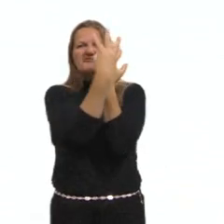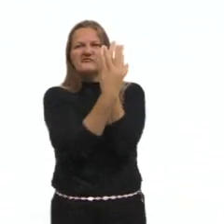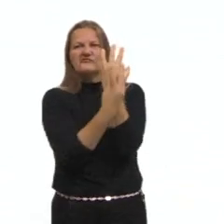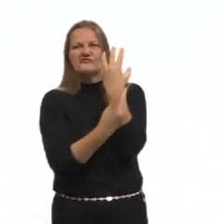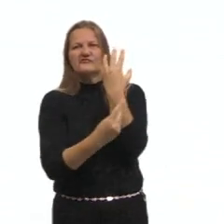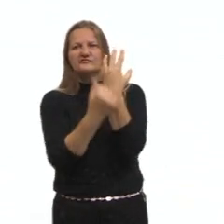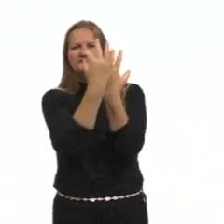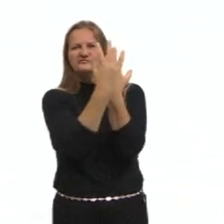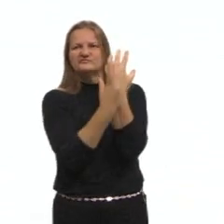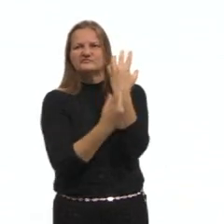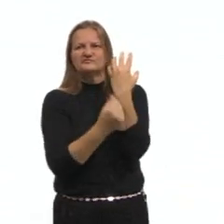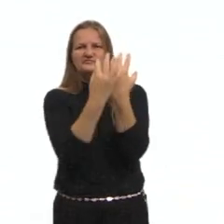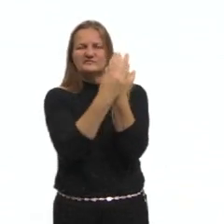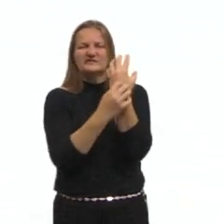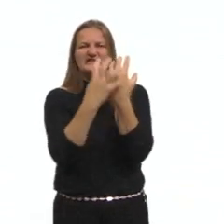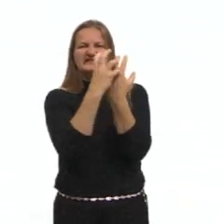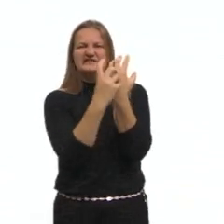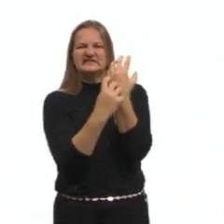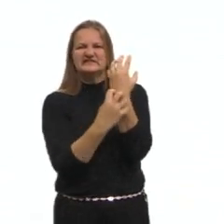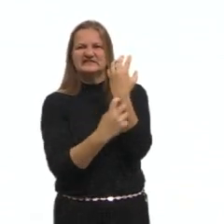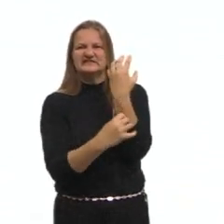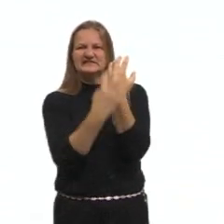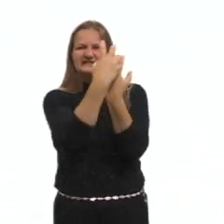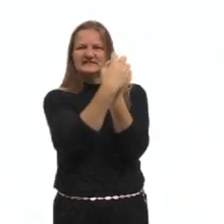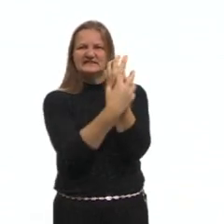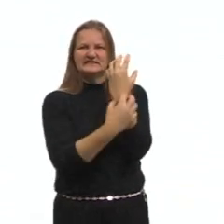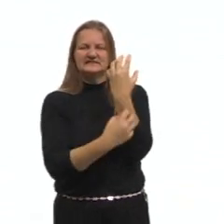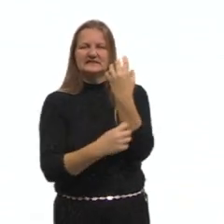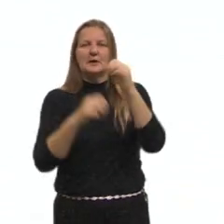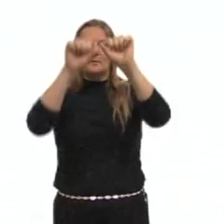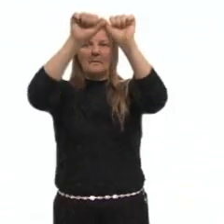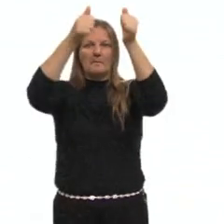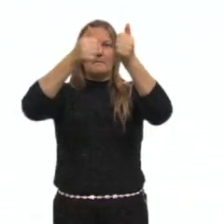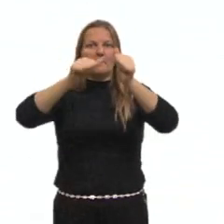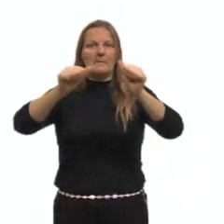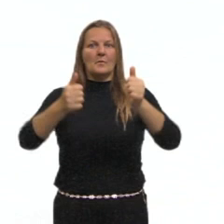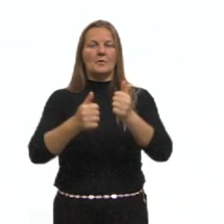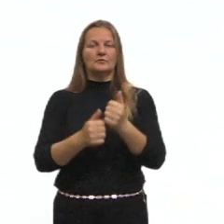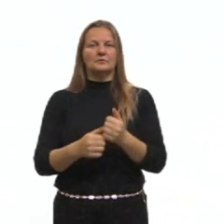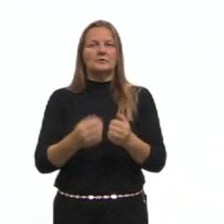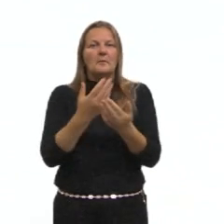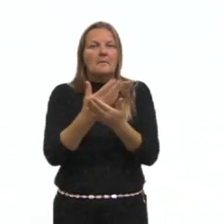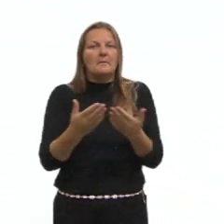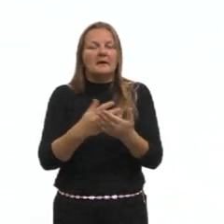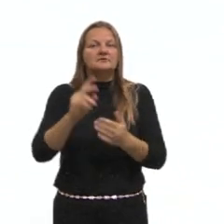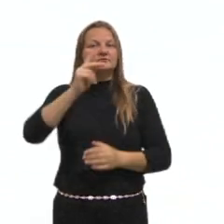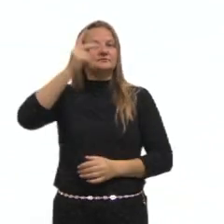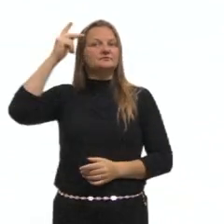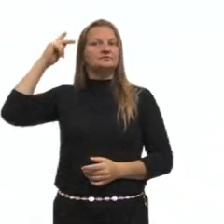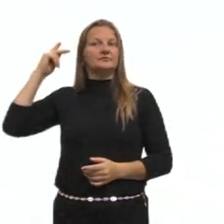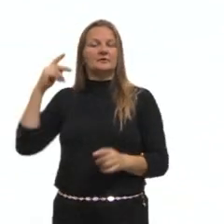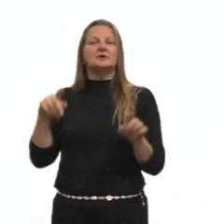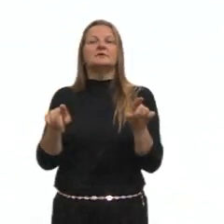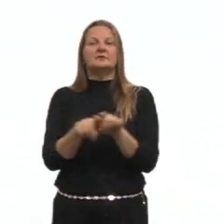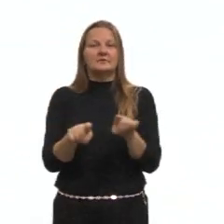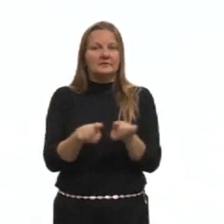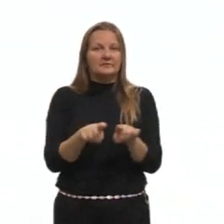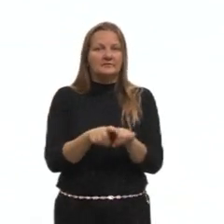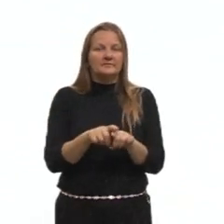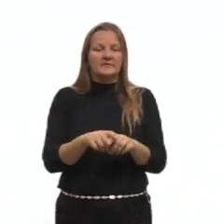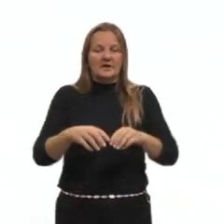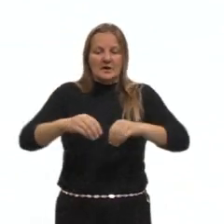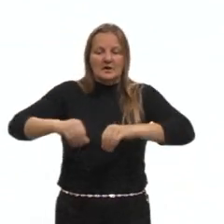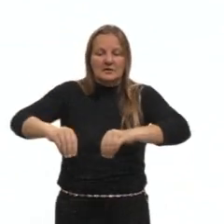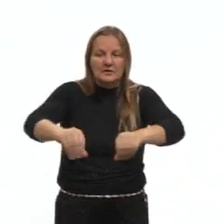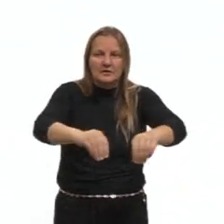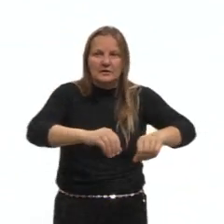ocorrendo corrosão nesses nesses movimentos a gente vai perdendo parte da nossa história também traz prejuízo para